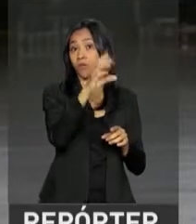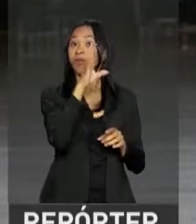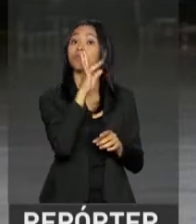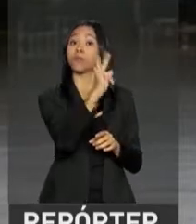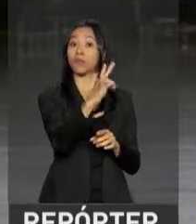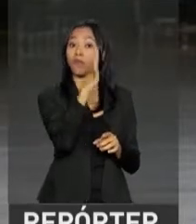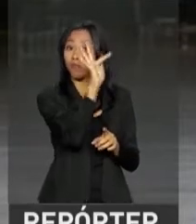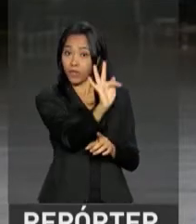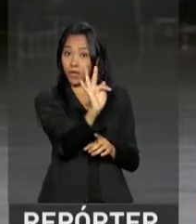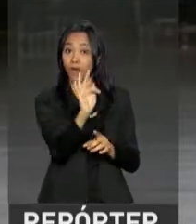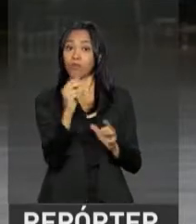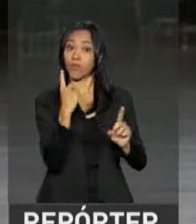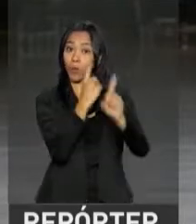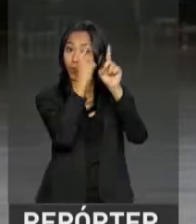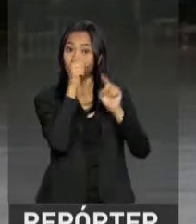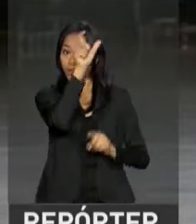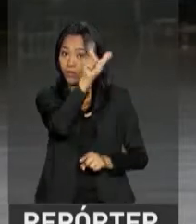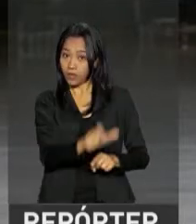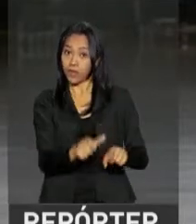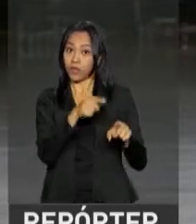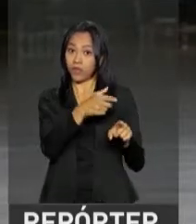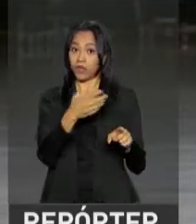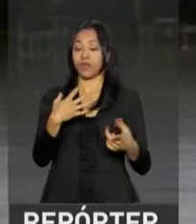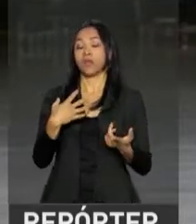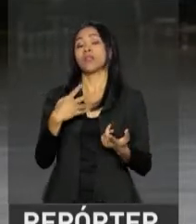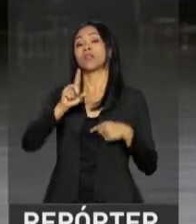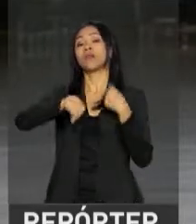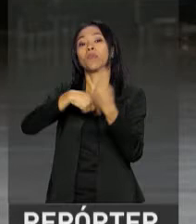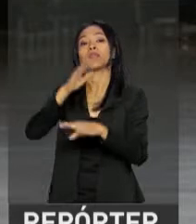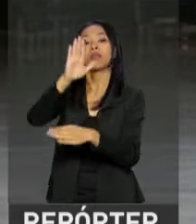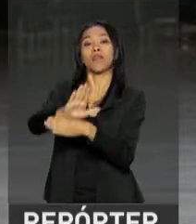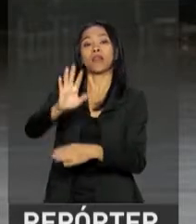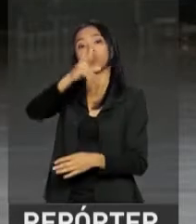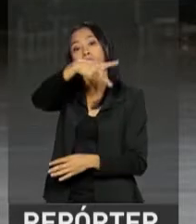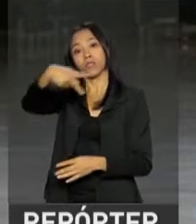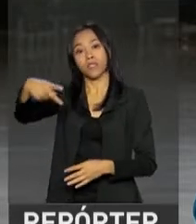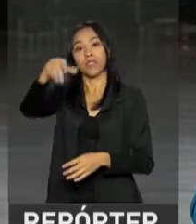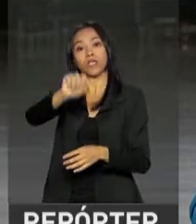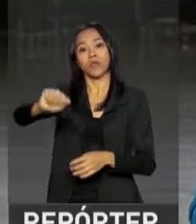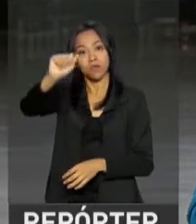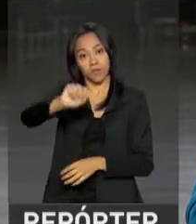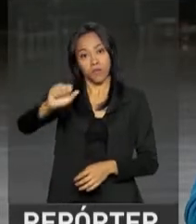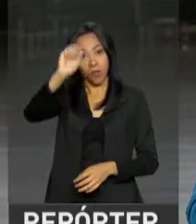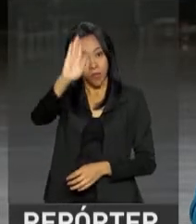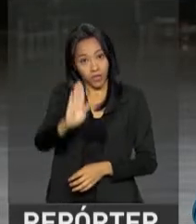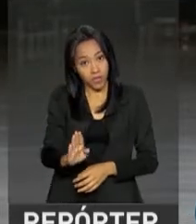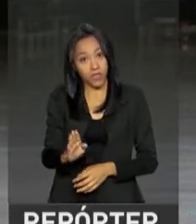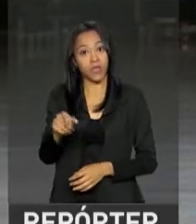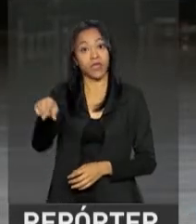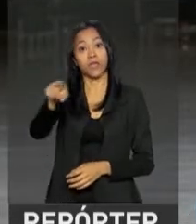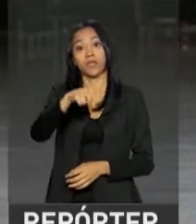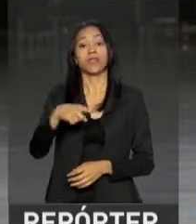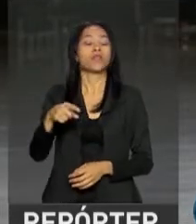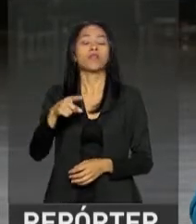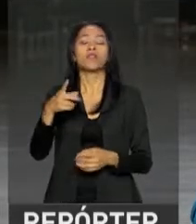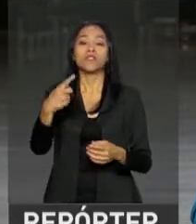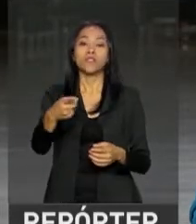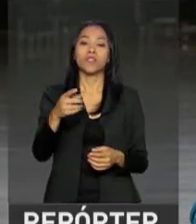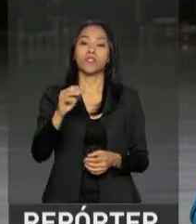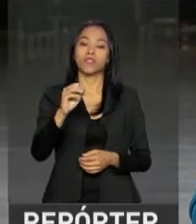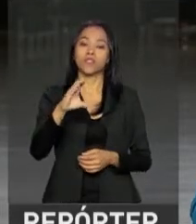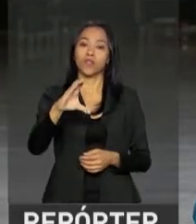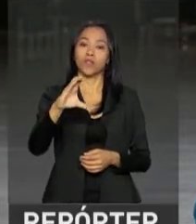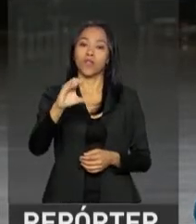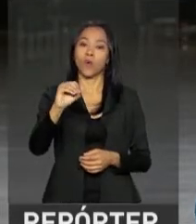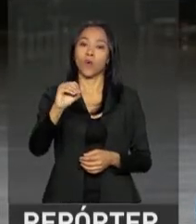Carmen Lúcia. À tarde, Rodrigo Maia se reúne com o presidente da Associação Brasileira de Concessionárias de Rodovias, César